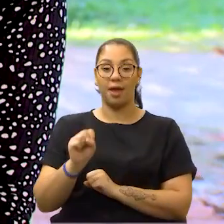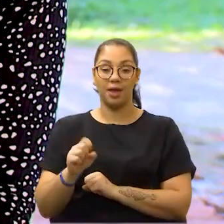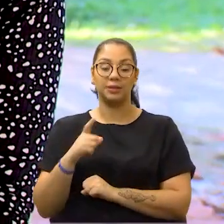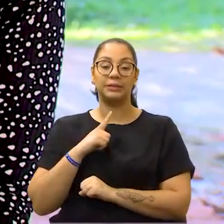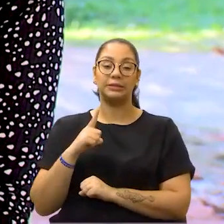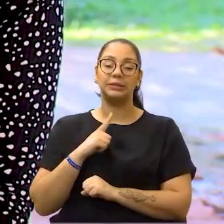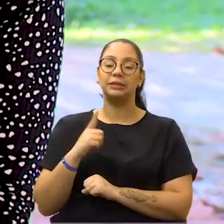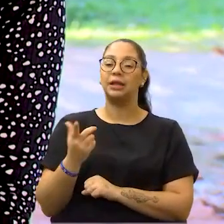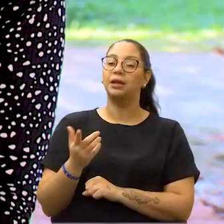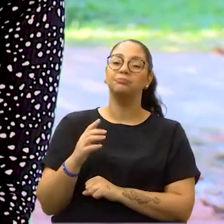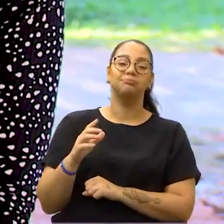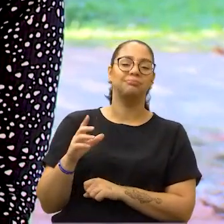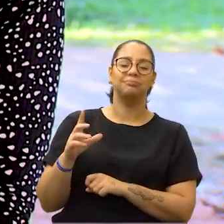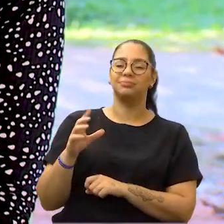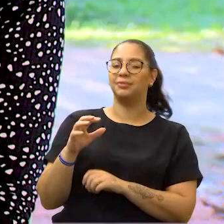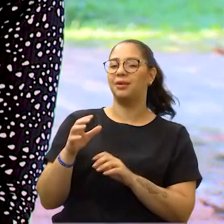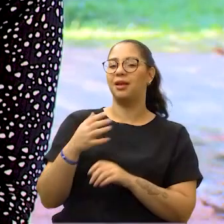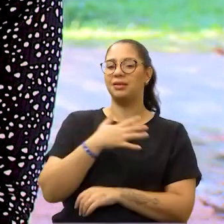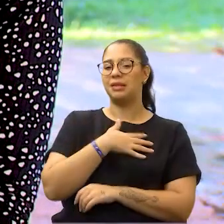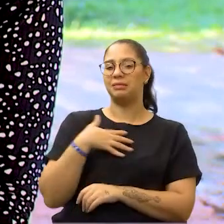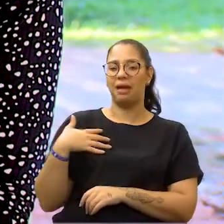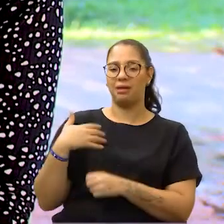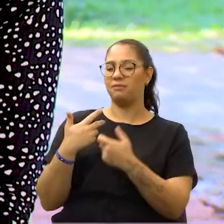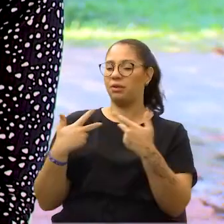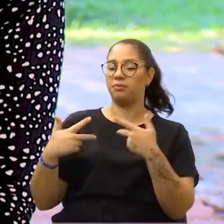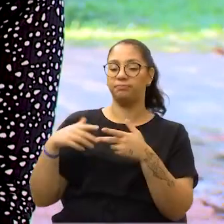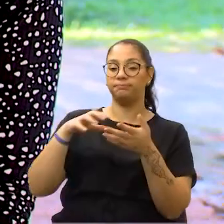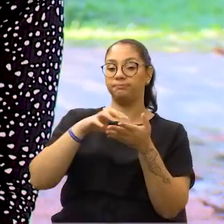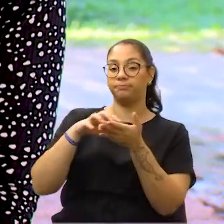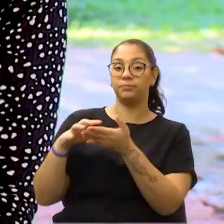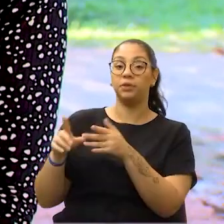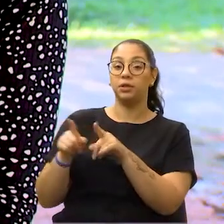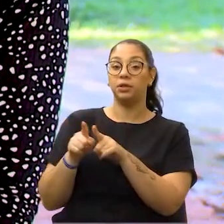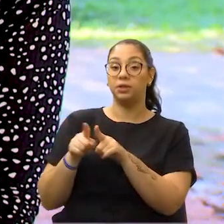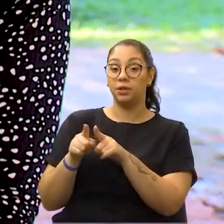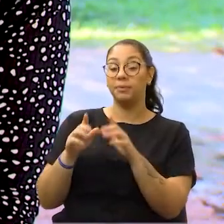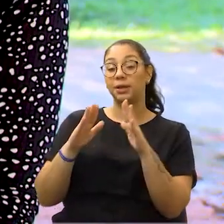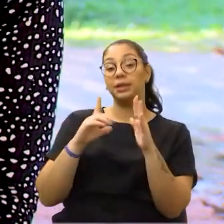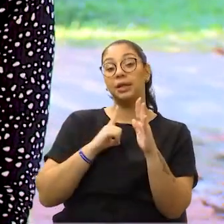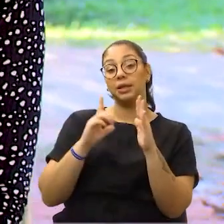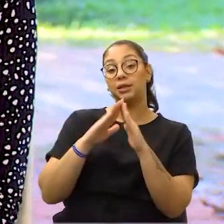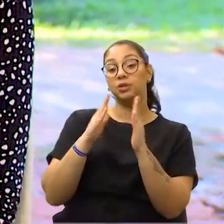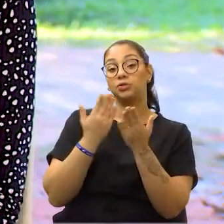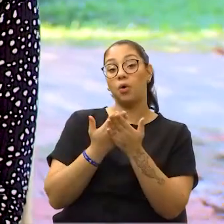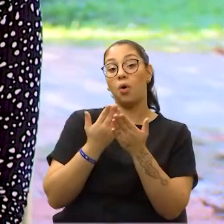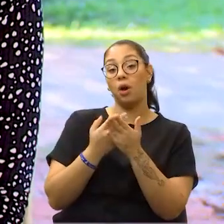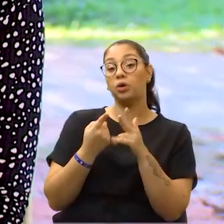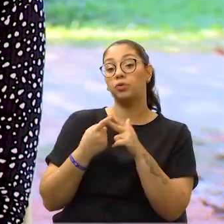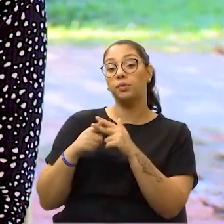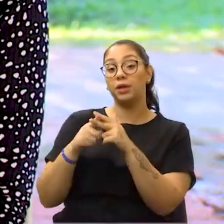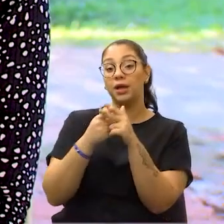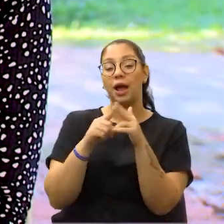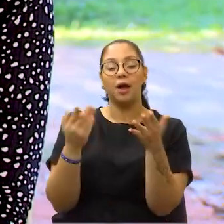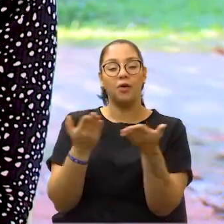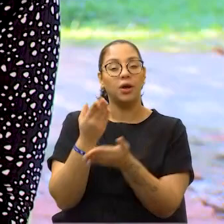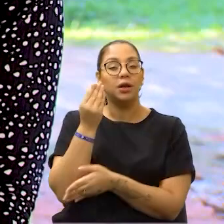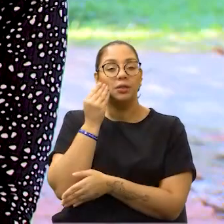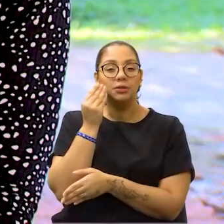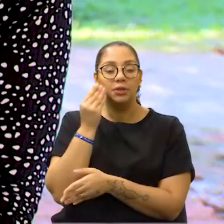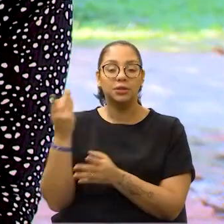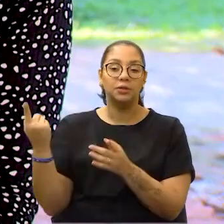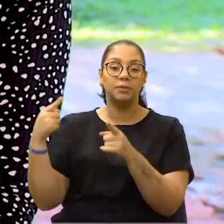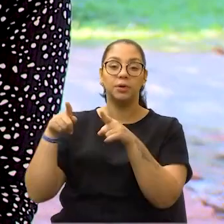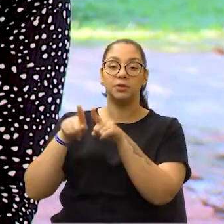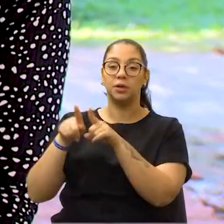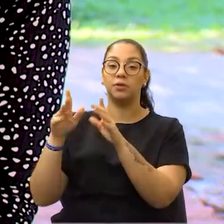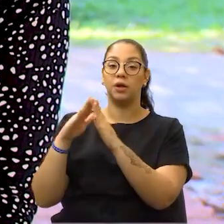Sistema S. Então a gente tem o Senai, Senac, Sebrae. A gente tem também Escola do Mecânico. Agora a